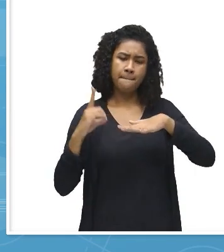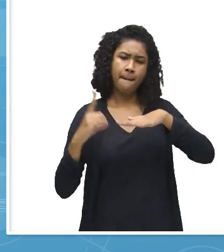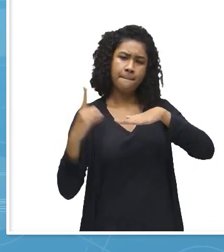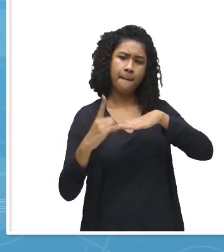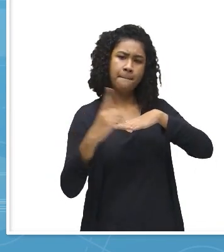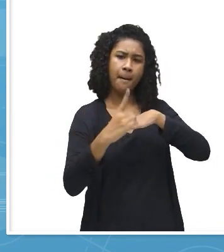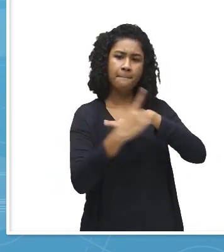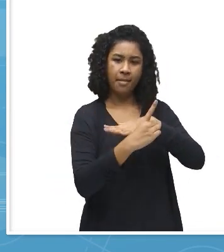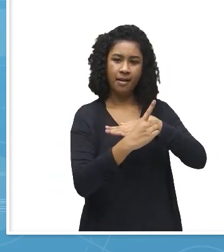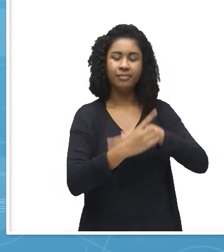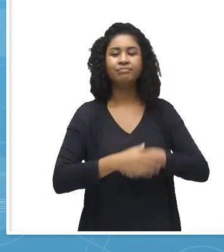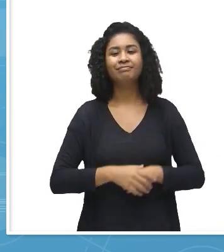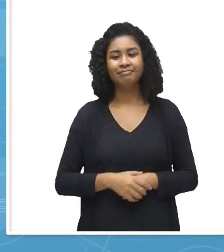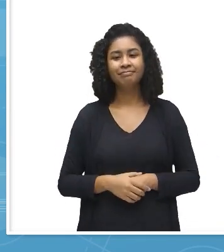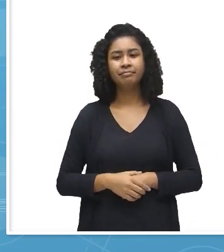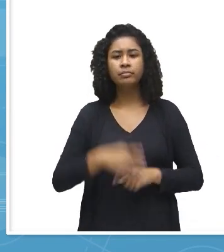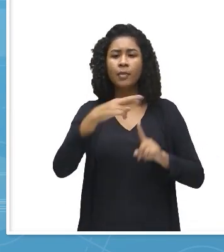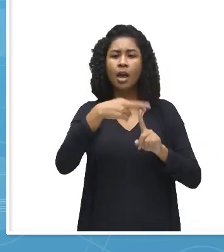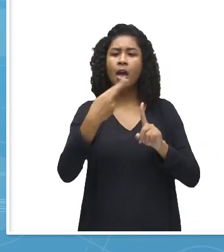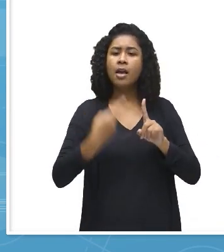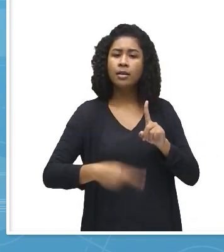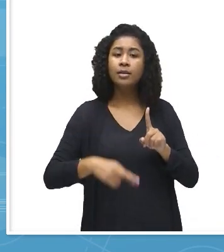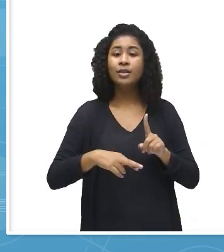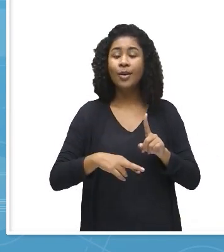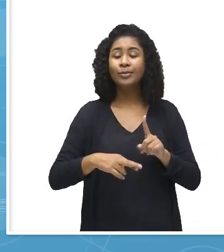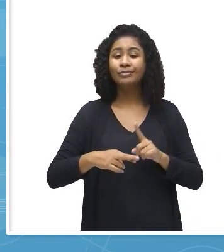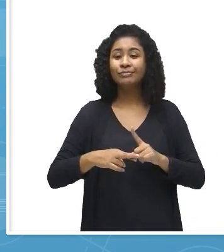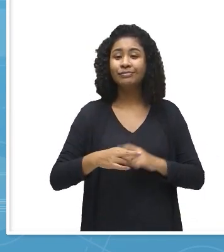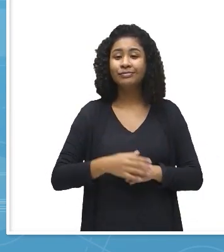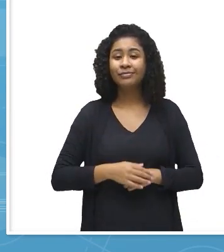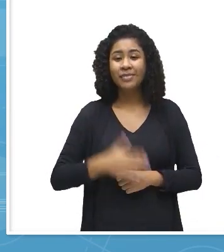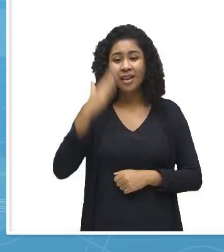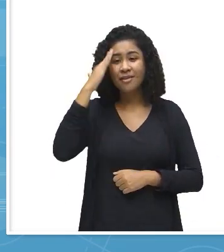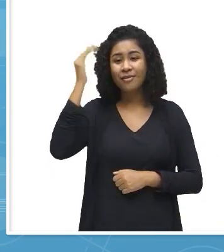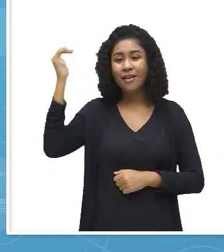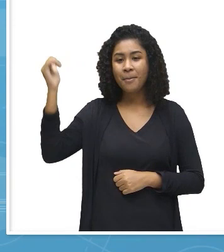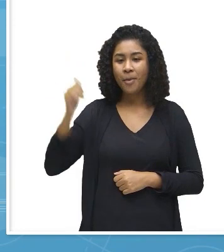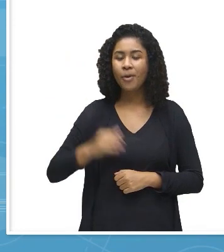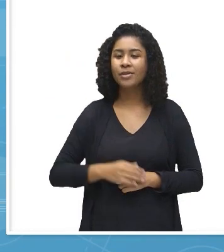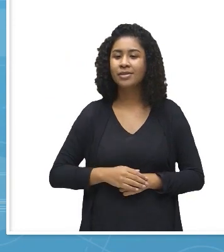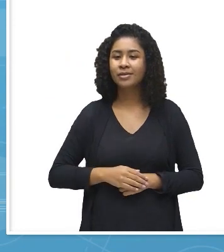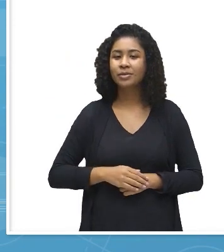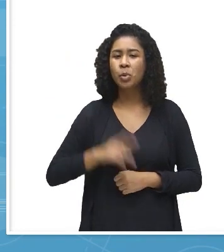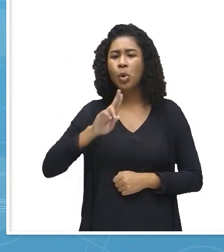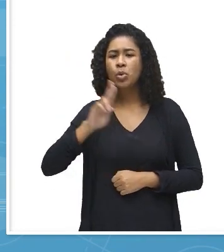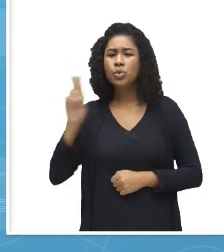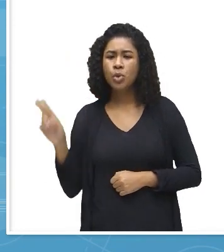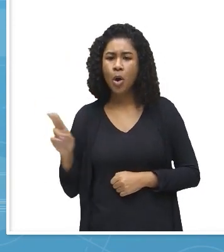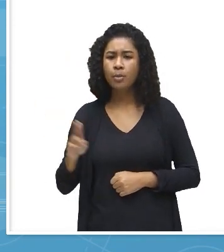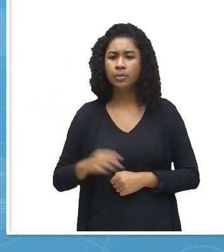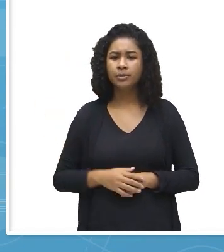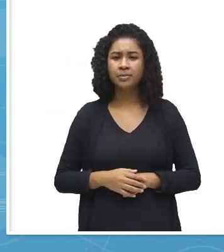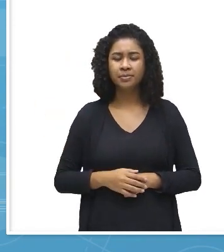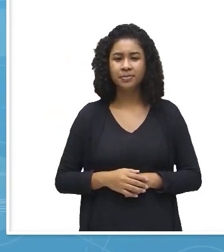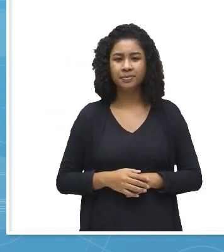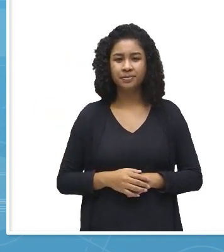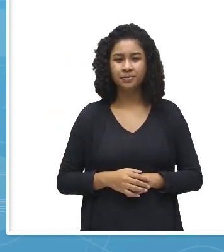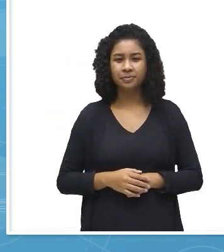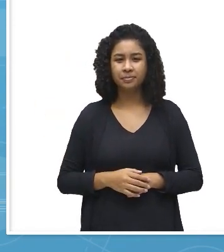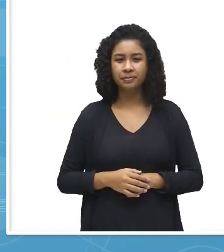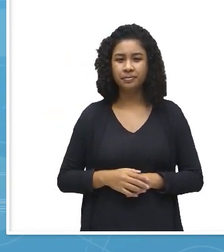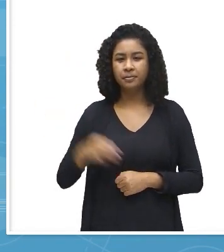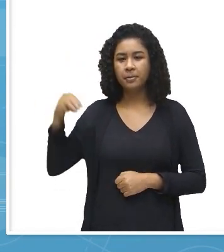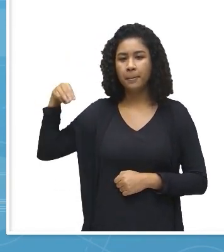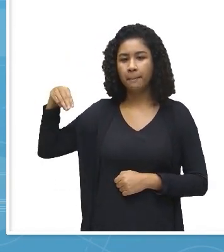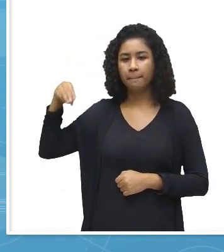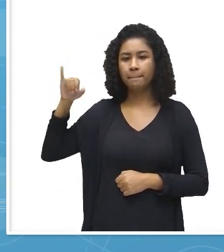que acreditava em vários deuses ficou conhecida como mitologia nórdica. Professora, eu nunca ouvi falar nisso. Você vai ver